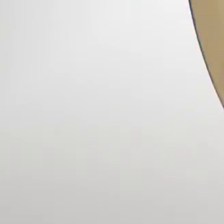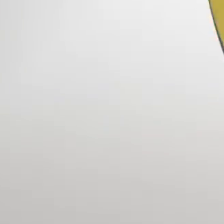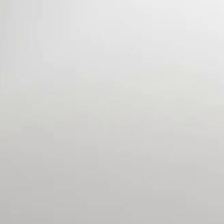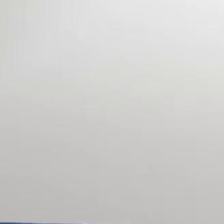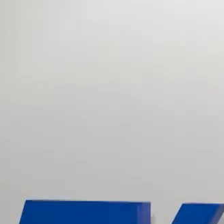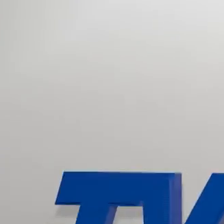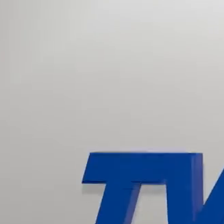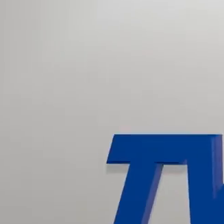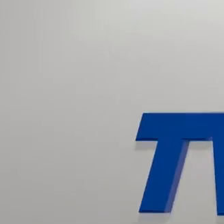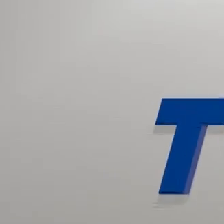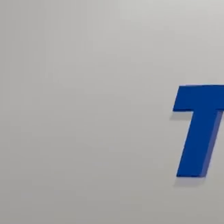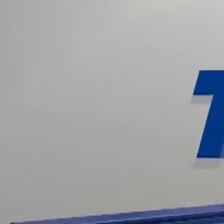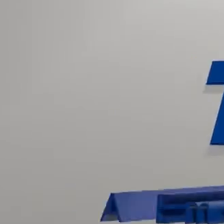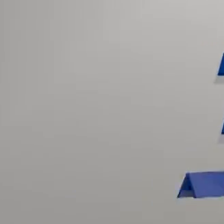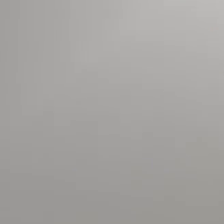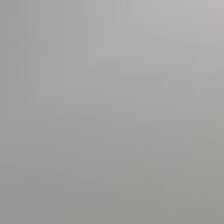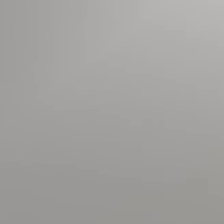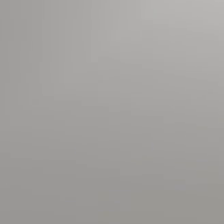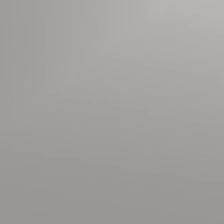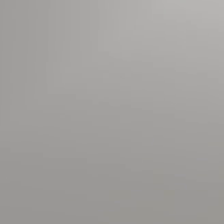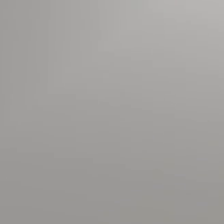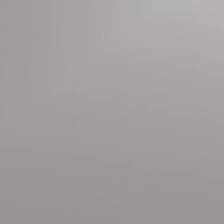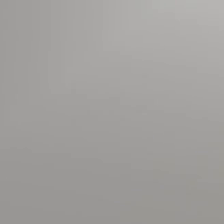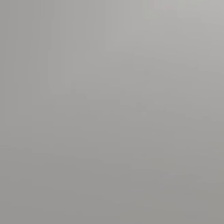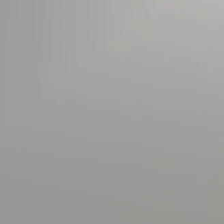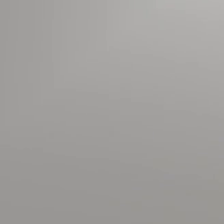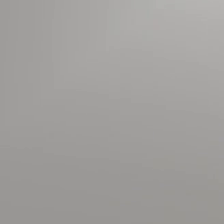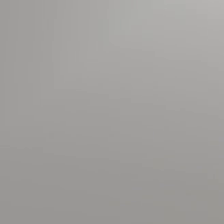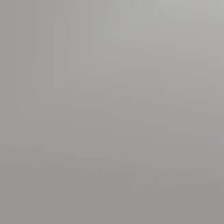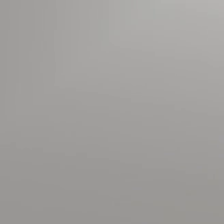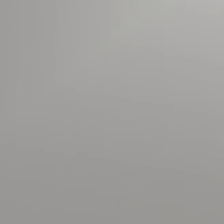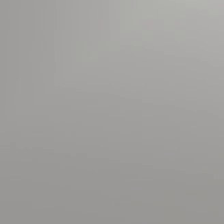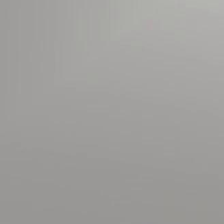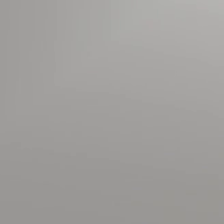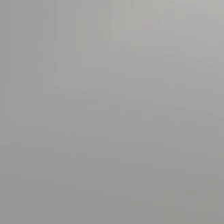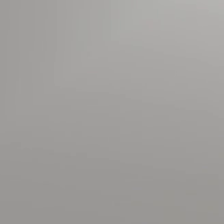TV Fortaleza, a emissora da Casa do Povo.